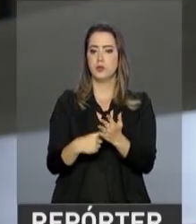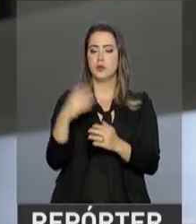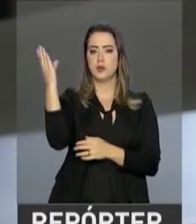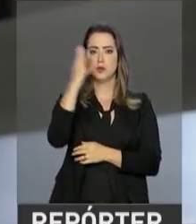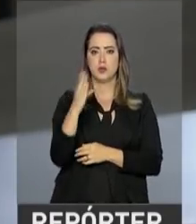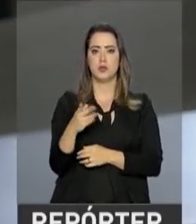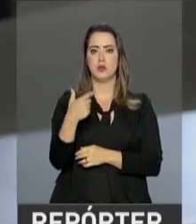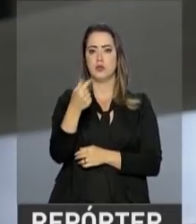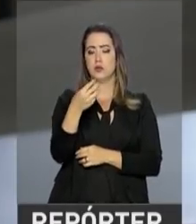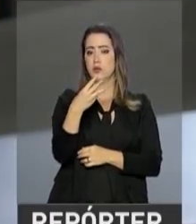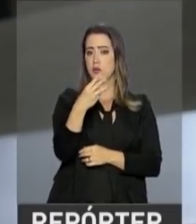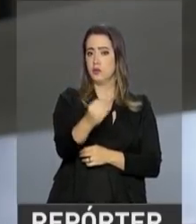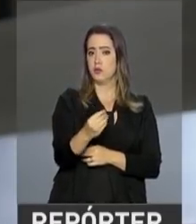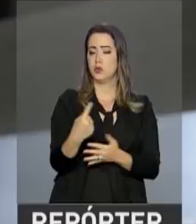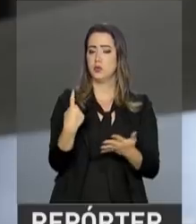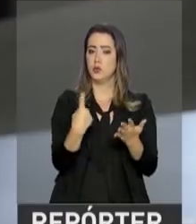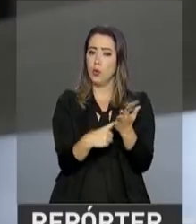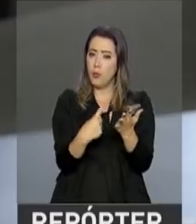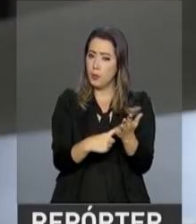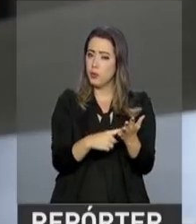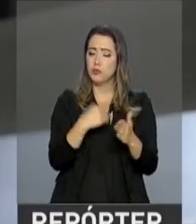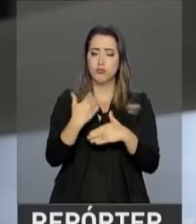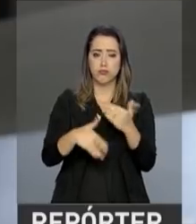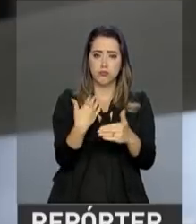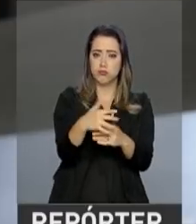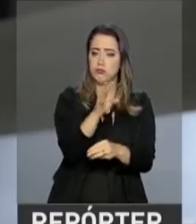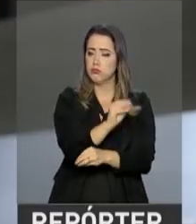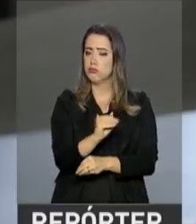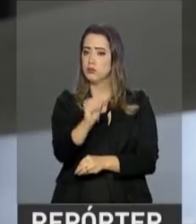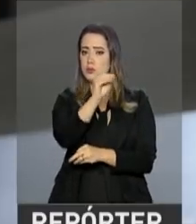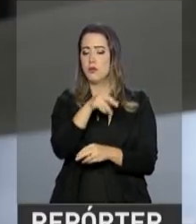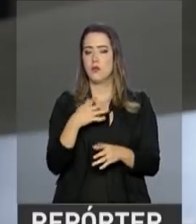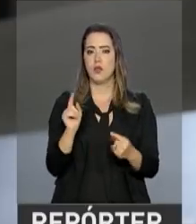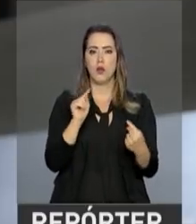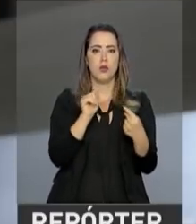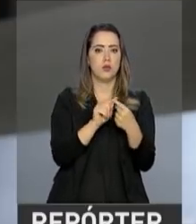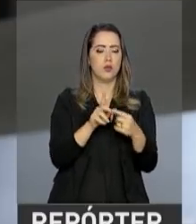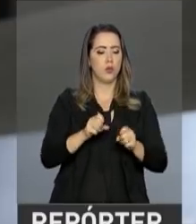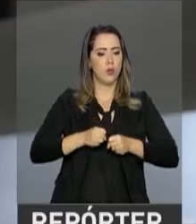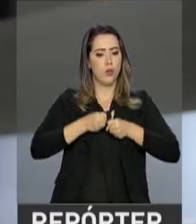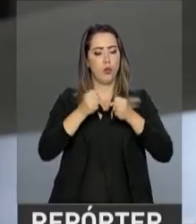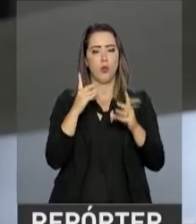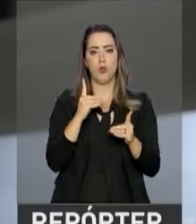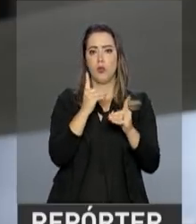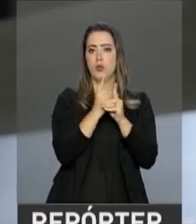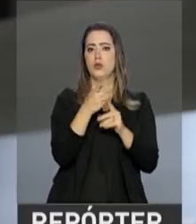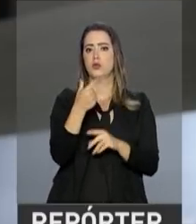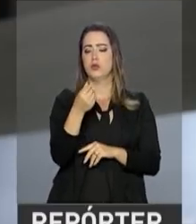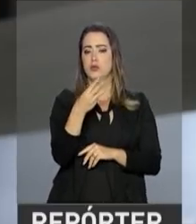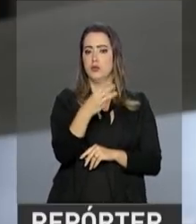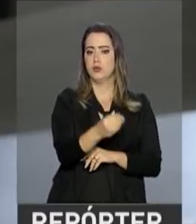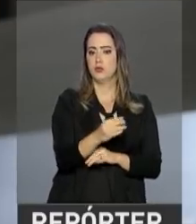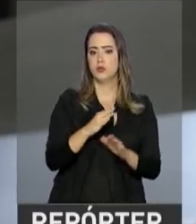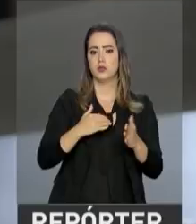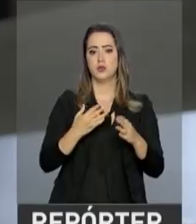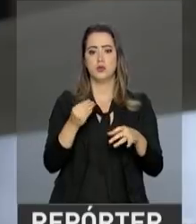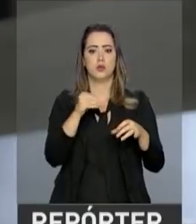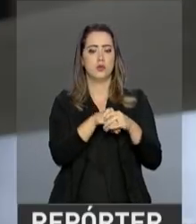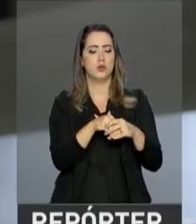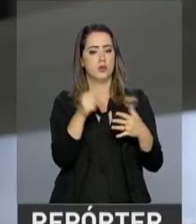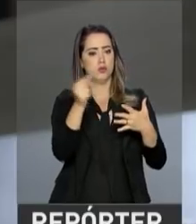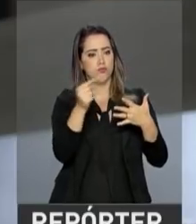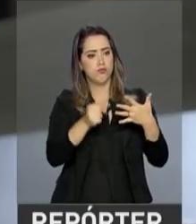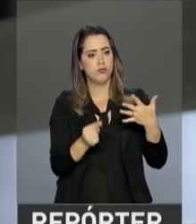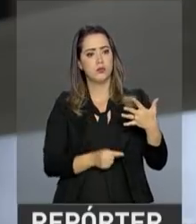2030 o brasil estabelece um conjunto de iniciativas que vão encontro do esforço brasileiro até 2030 tanto dentro desse conjunto